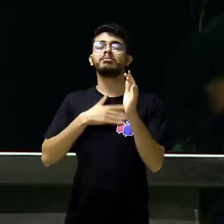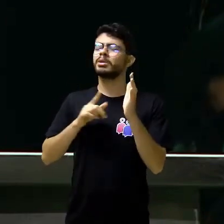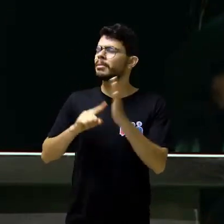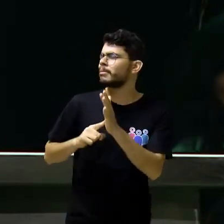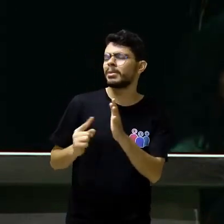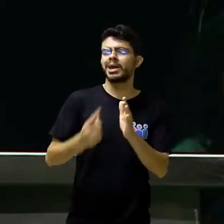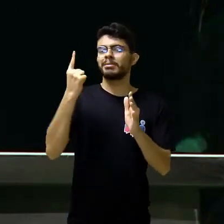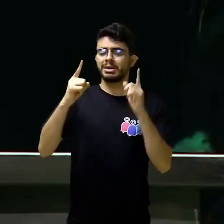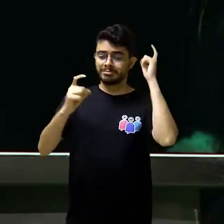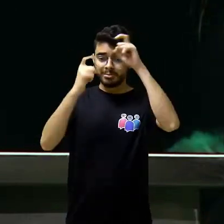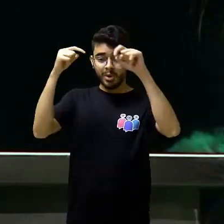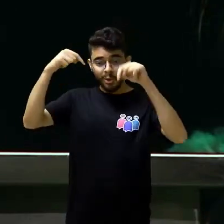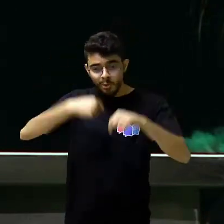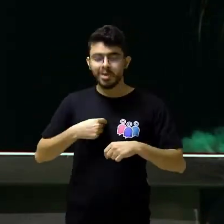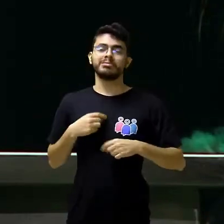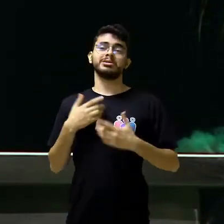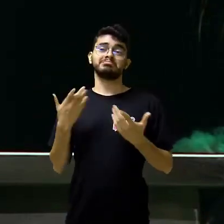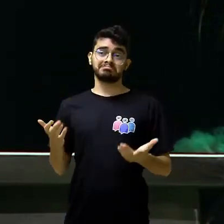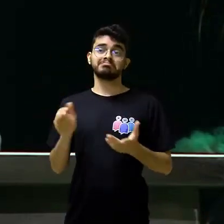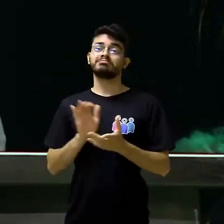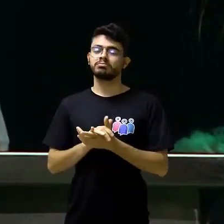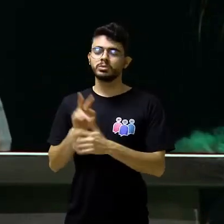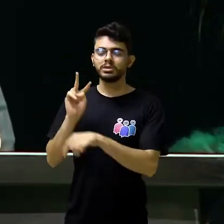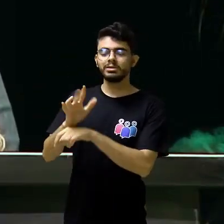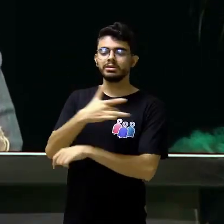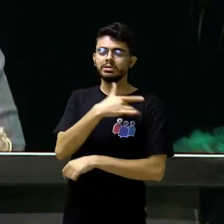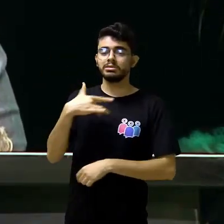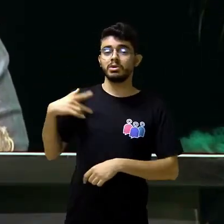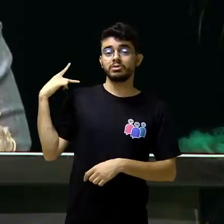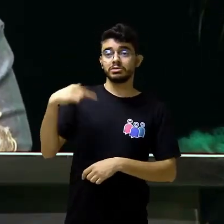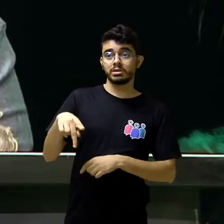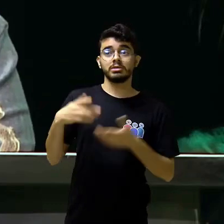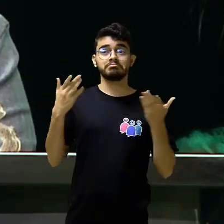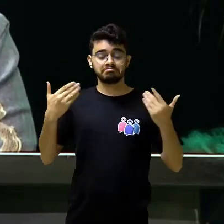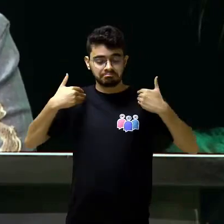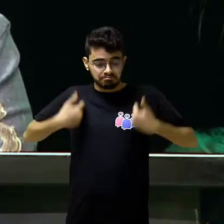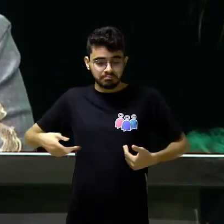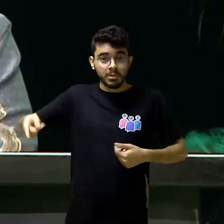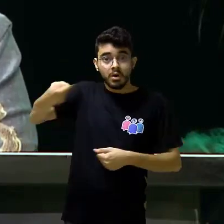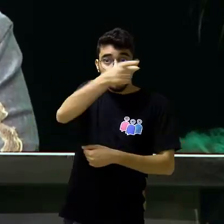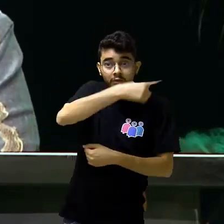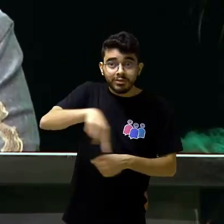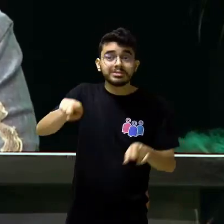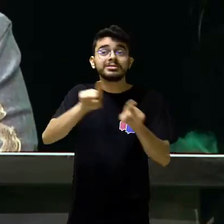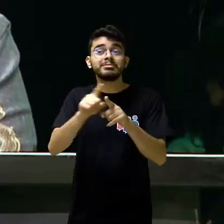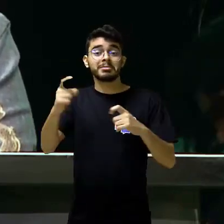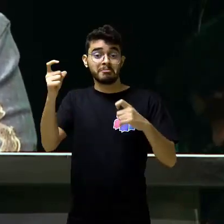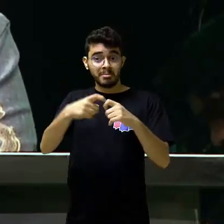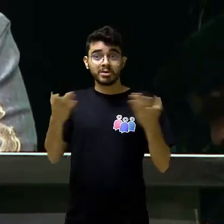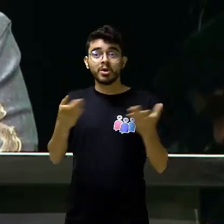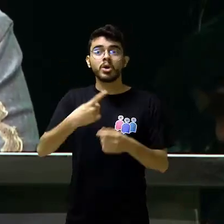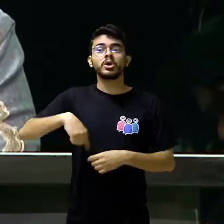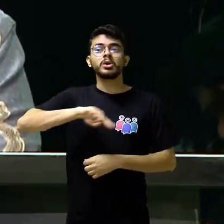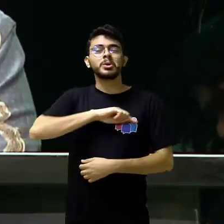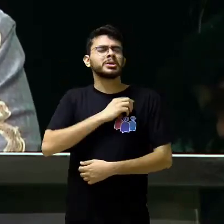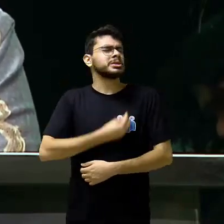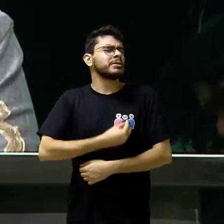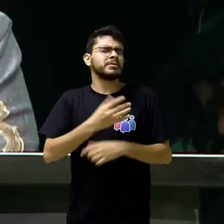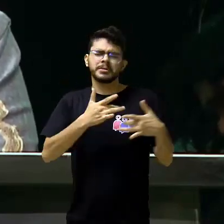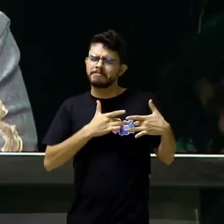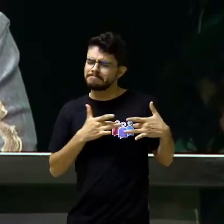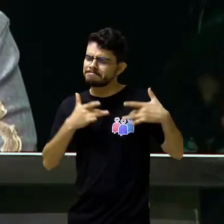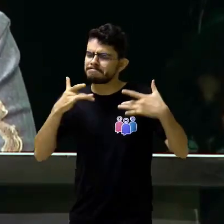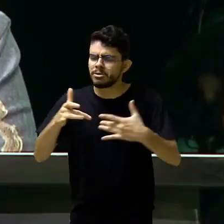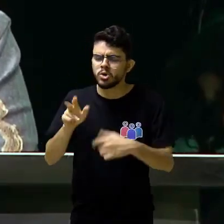primeiras preocupações. Assim, como médicos, dedicamos nossas vidas aos